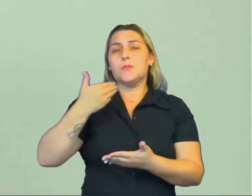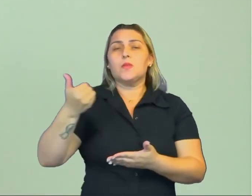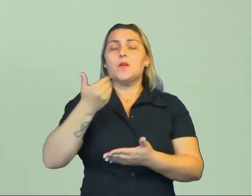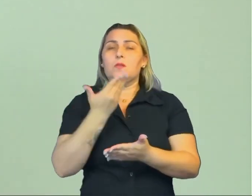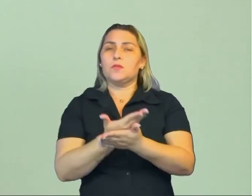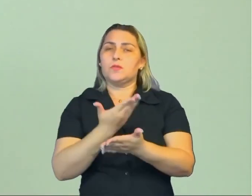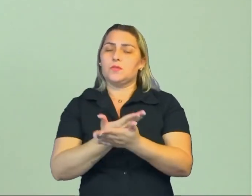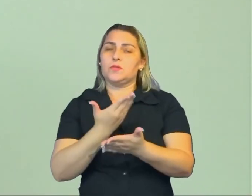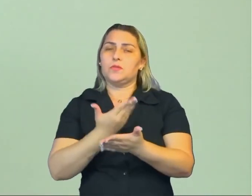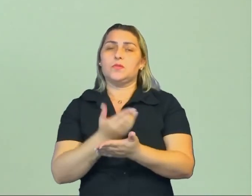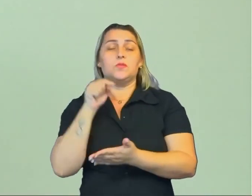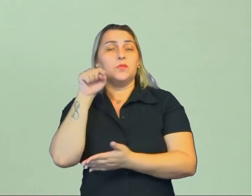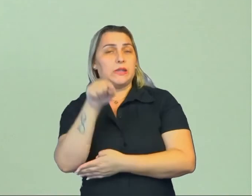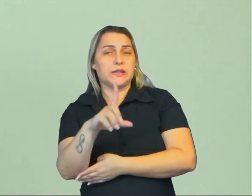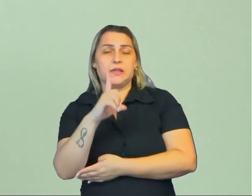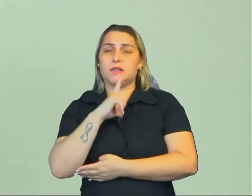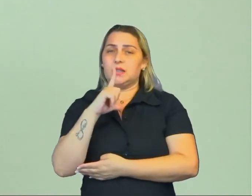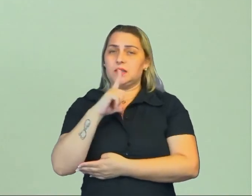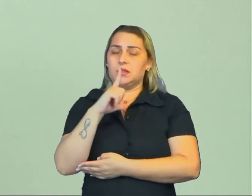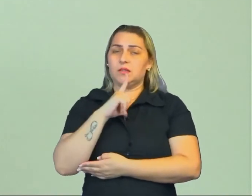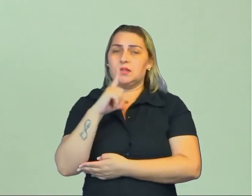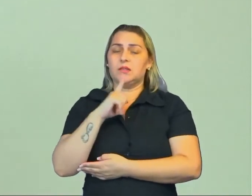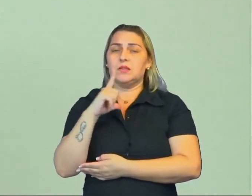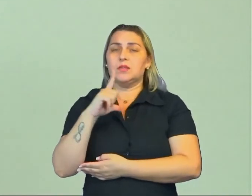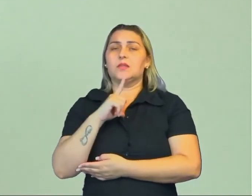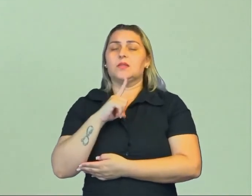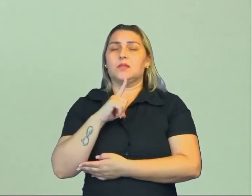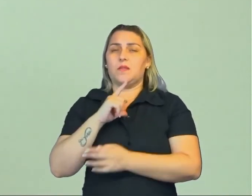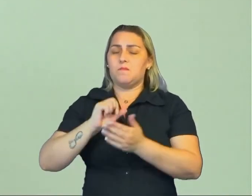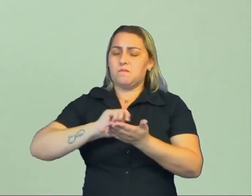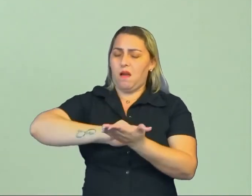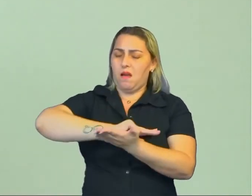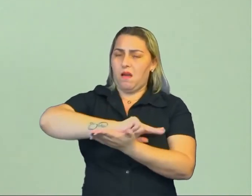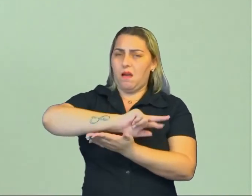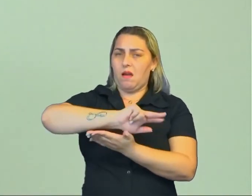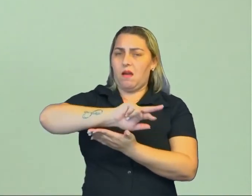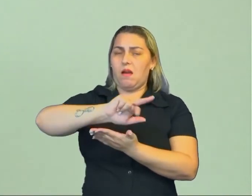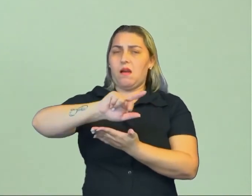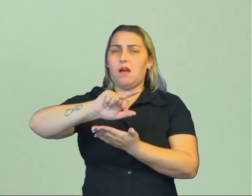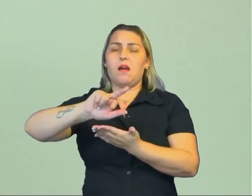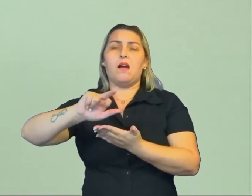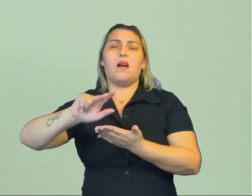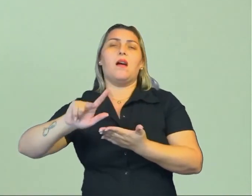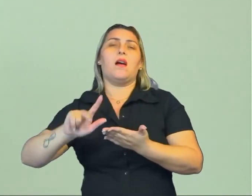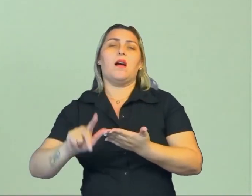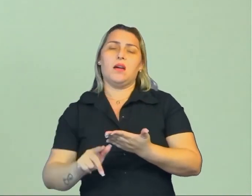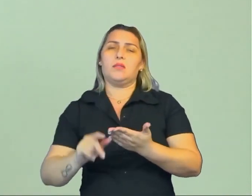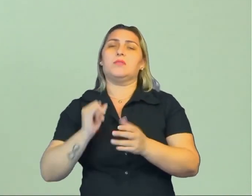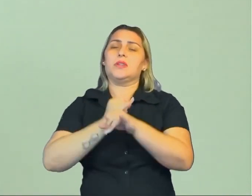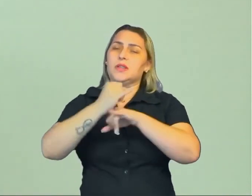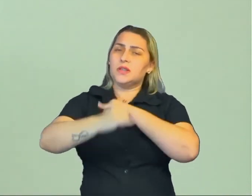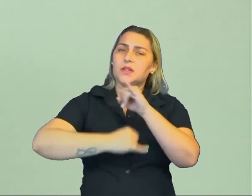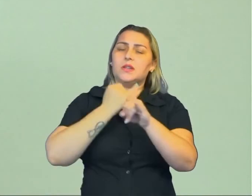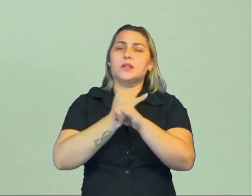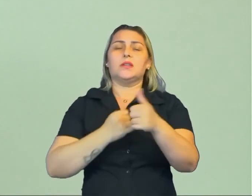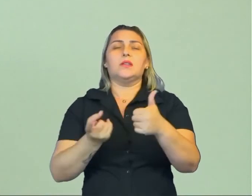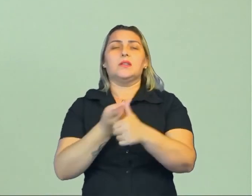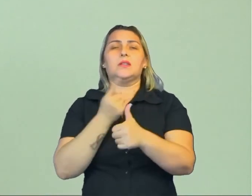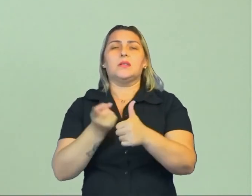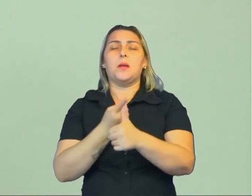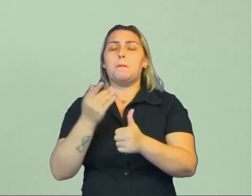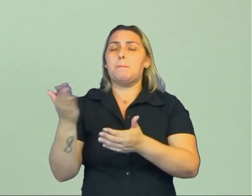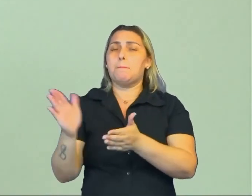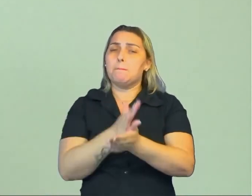é o estudo. Então, vocês têm uma gama de situações, vocês têm a internet, vocês têm um